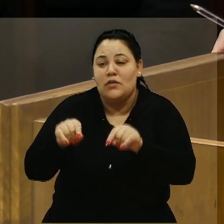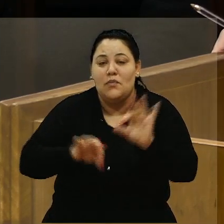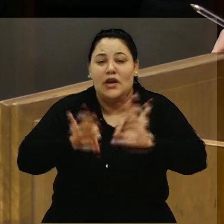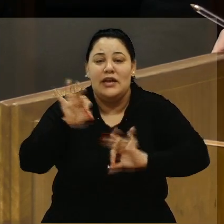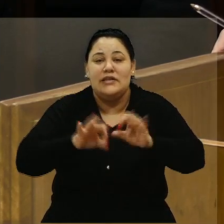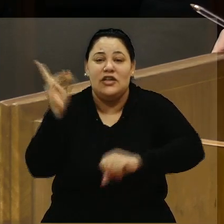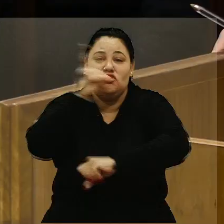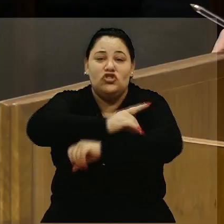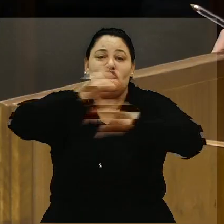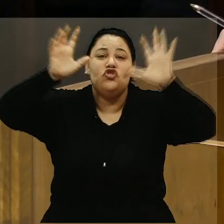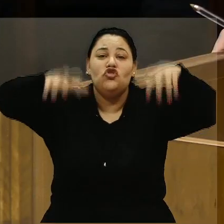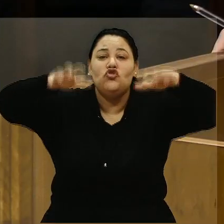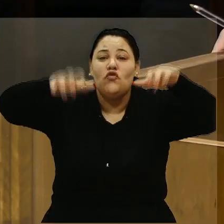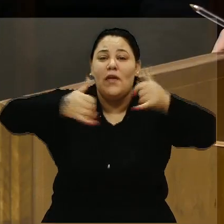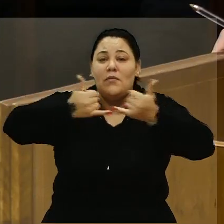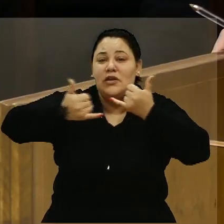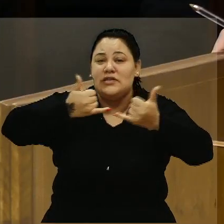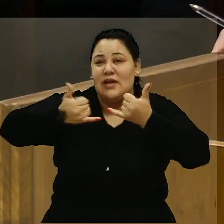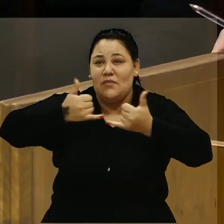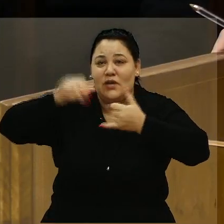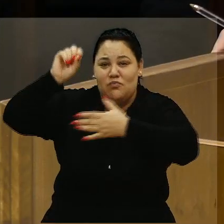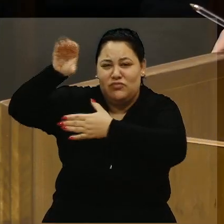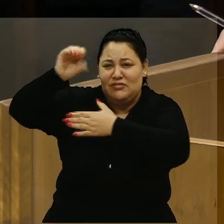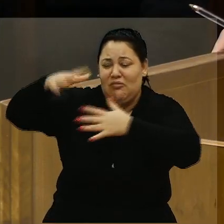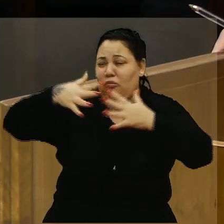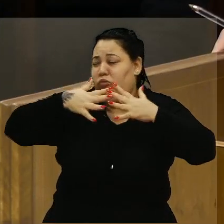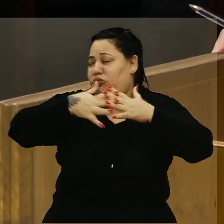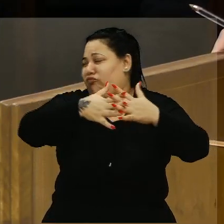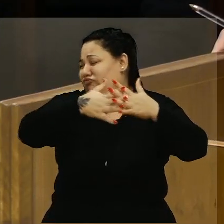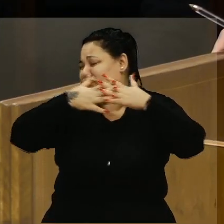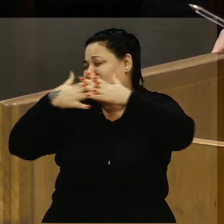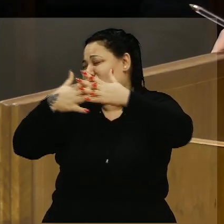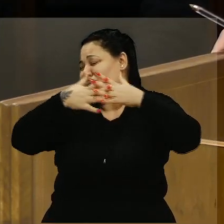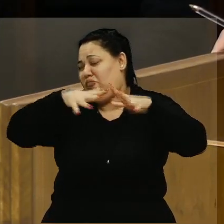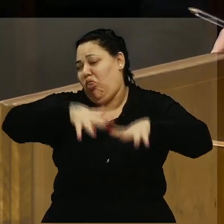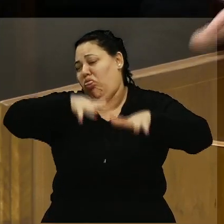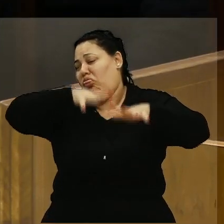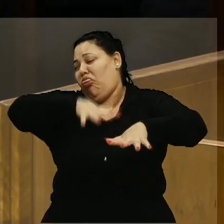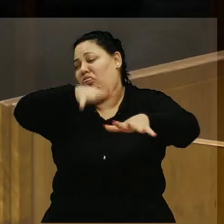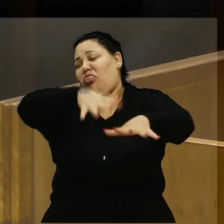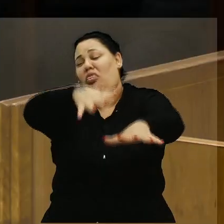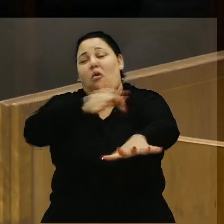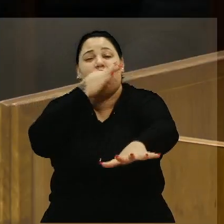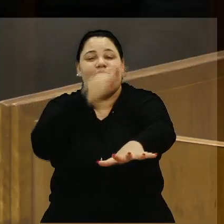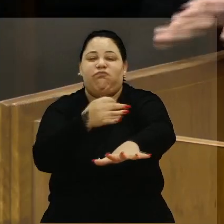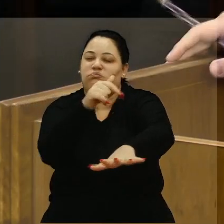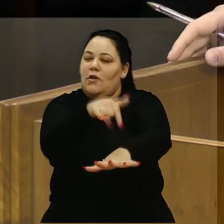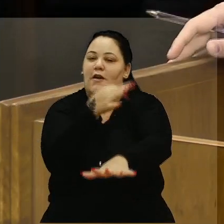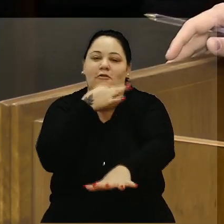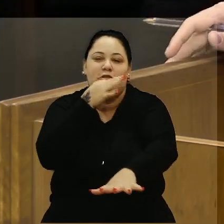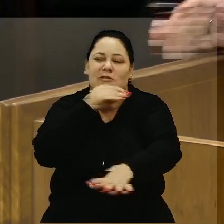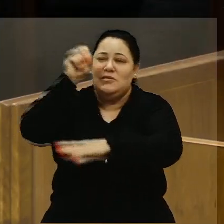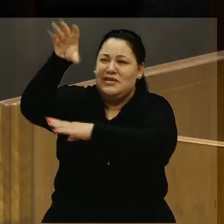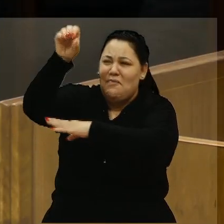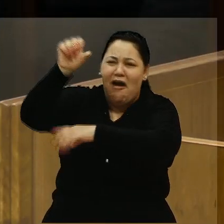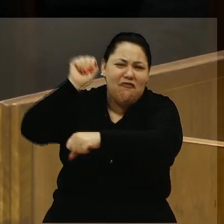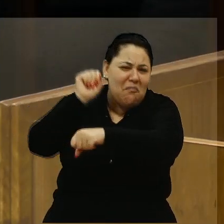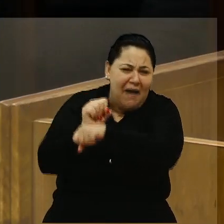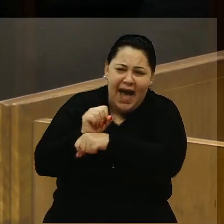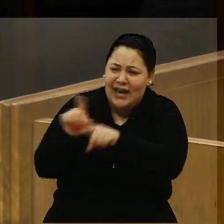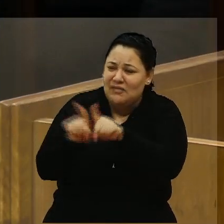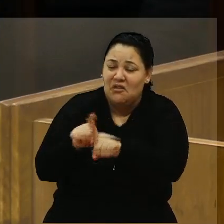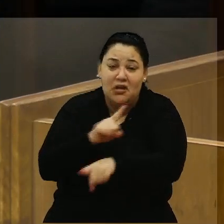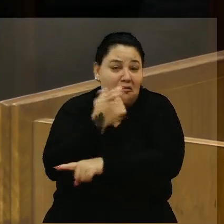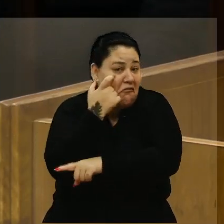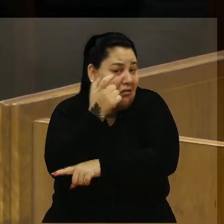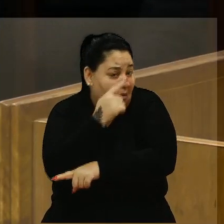chuva, quando a sinalização, que aqui vira um caos a cidade, o trânsito acaba virando um caos, aí os semáforos param, eu não vejo os amarelinhos lá, o